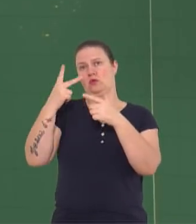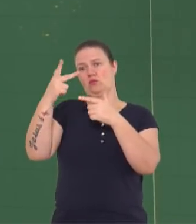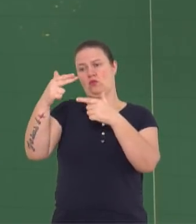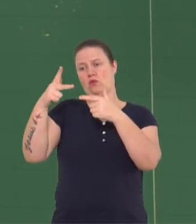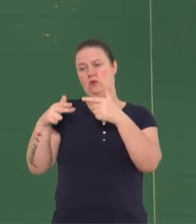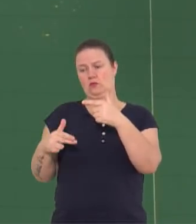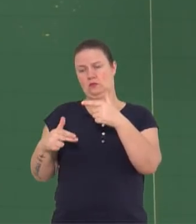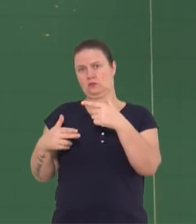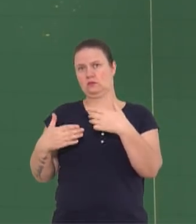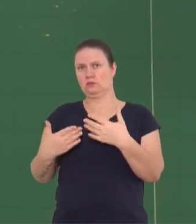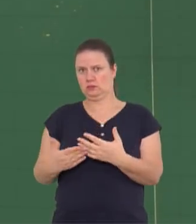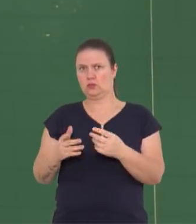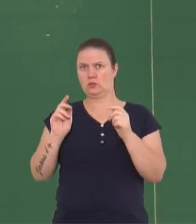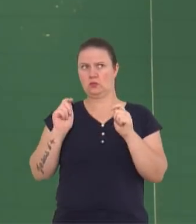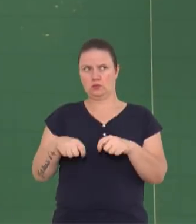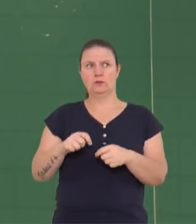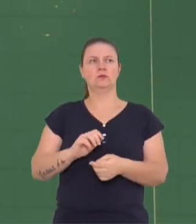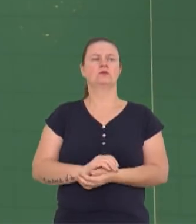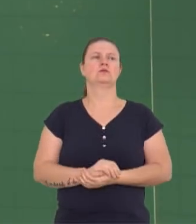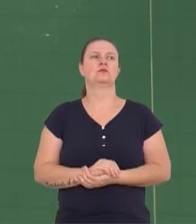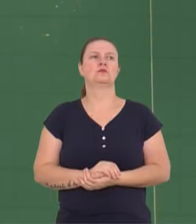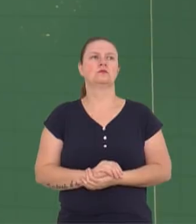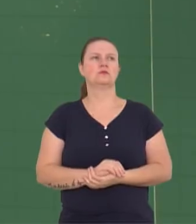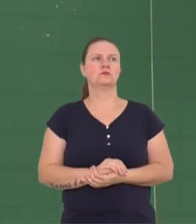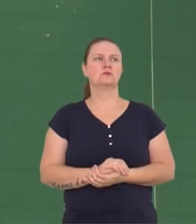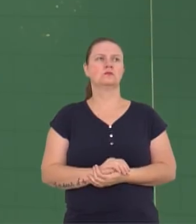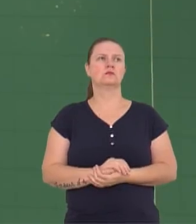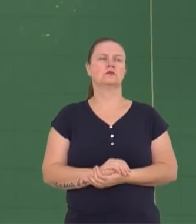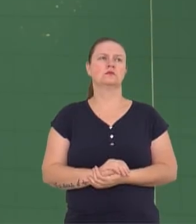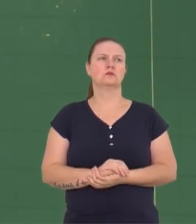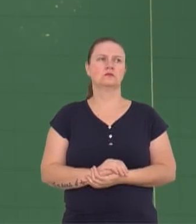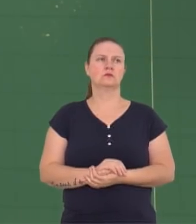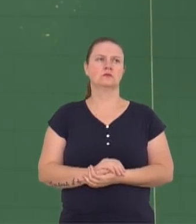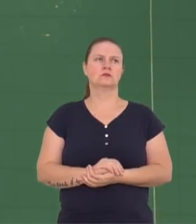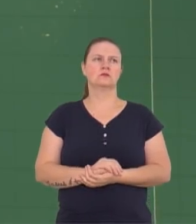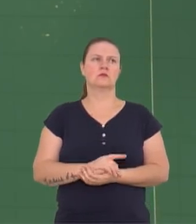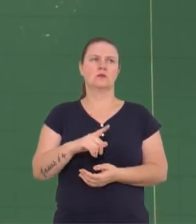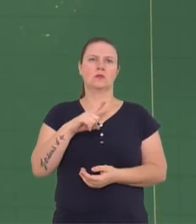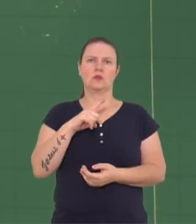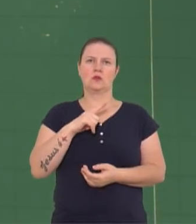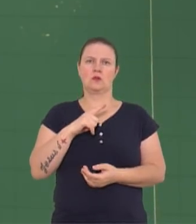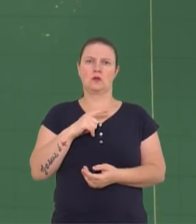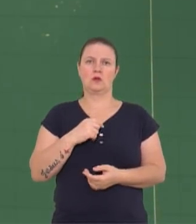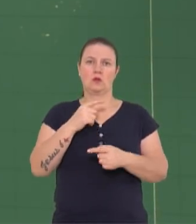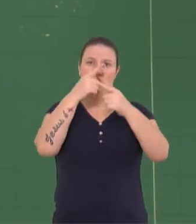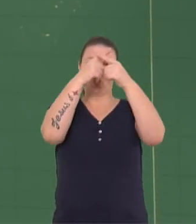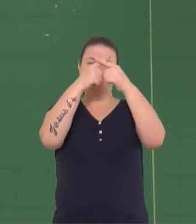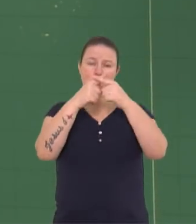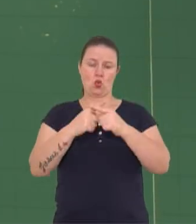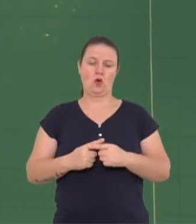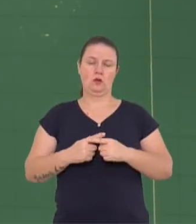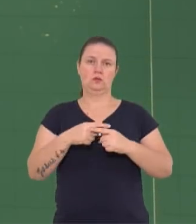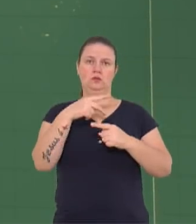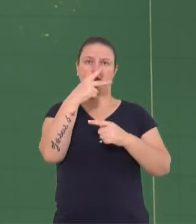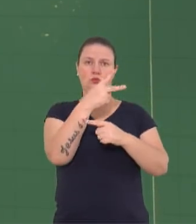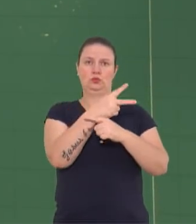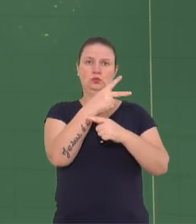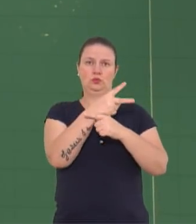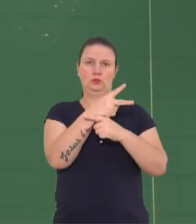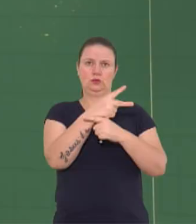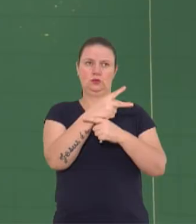o 2 e o 10 tem aonde? Na tabuada do 2. Então, eles são